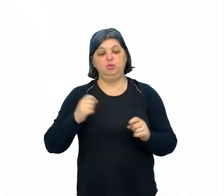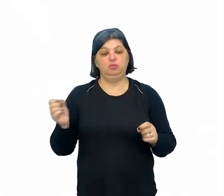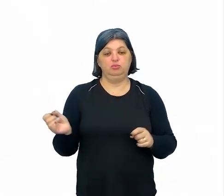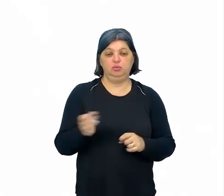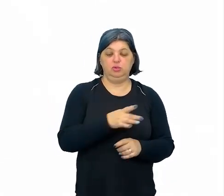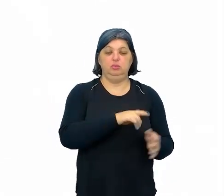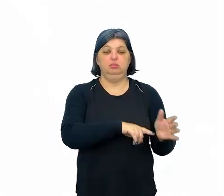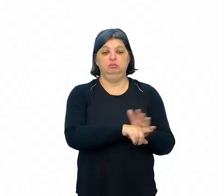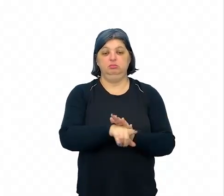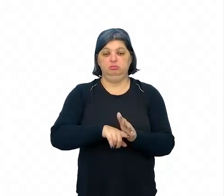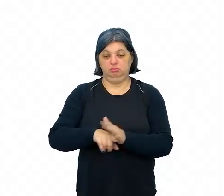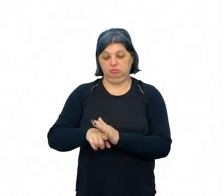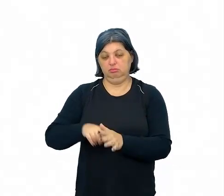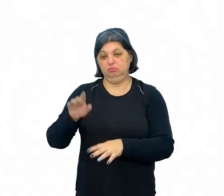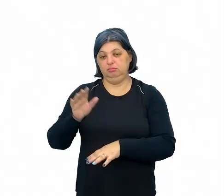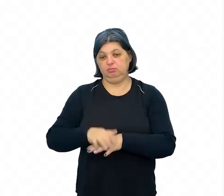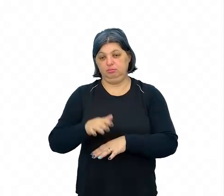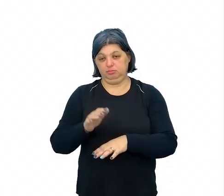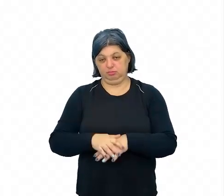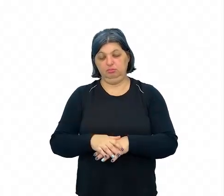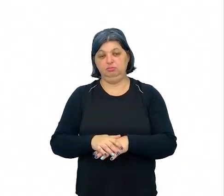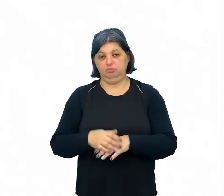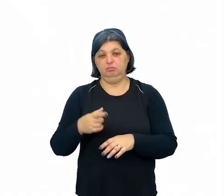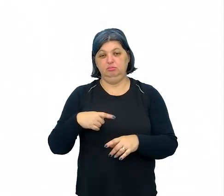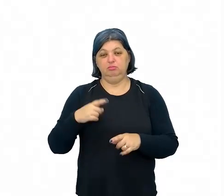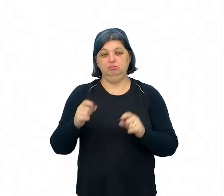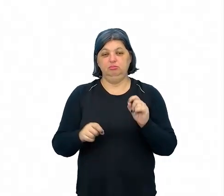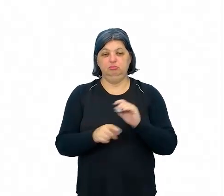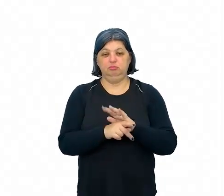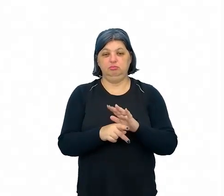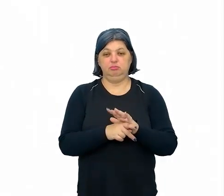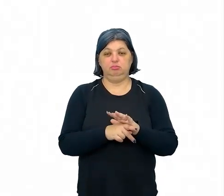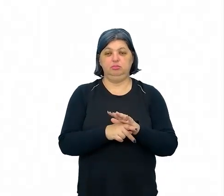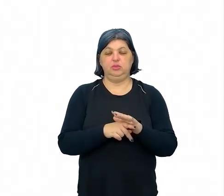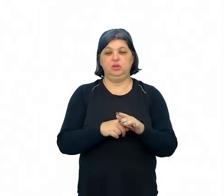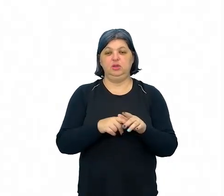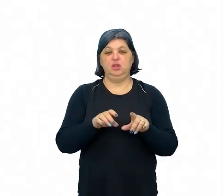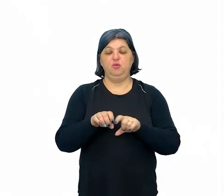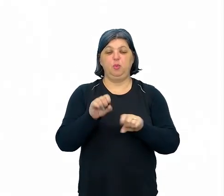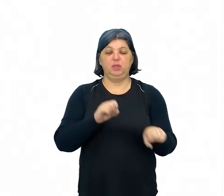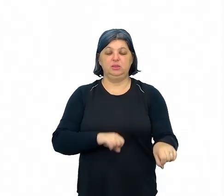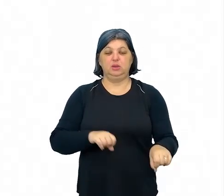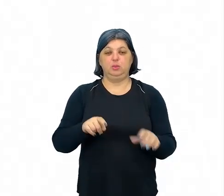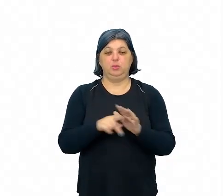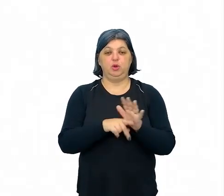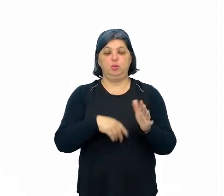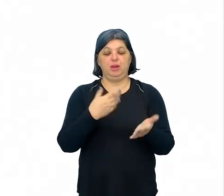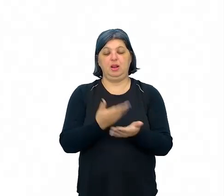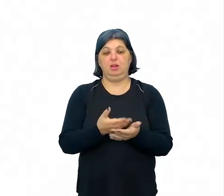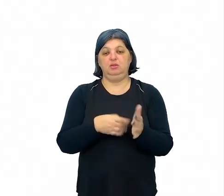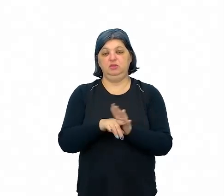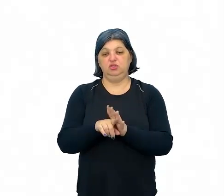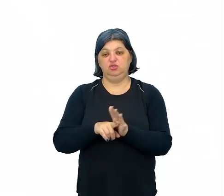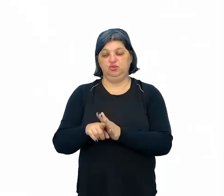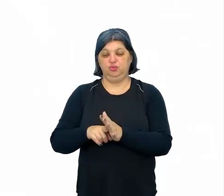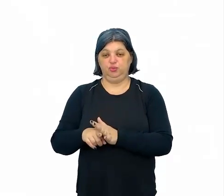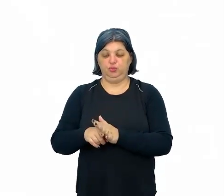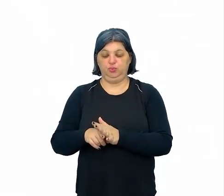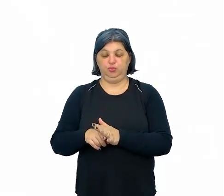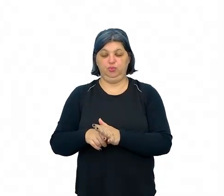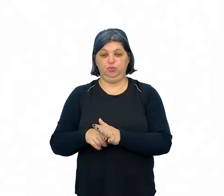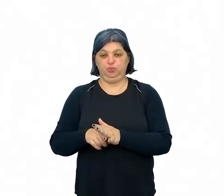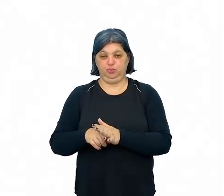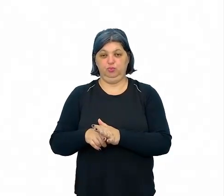investigativas, matemáticas, álgebra, nós fizemos aqui uma formação, né, das aulas investigativas, né, segundo